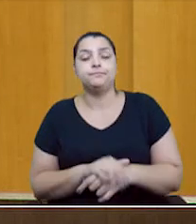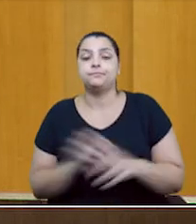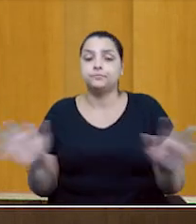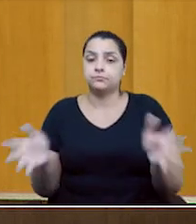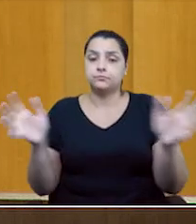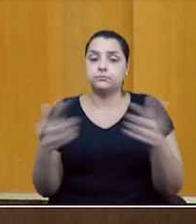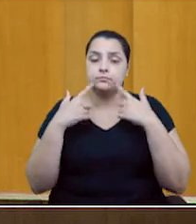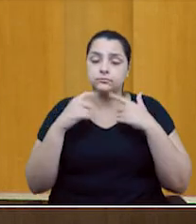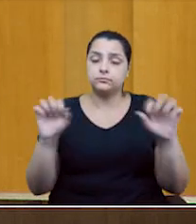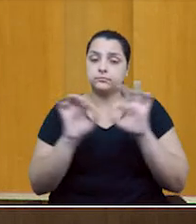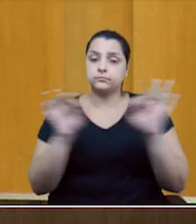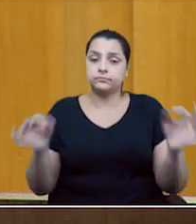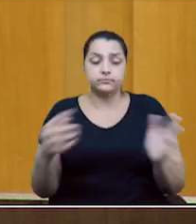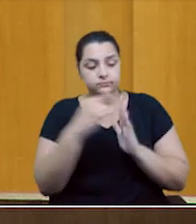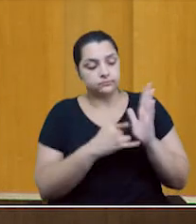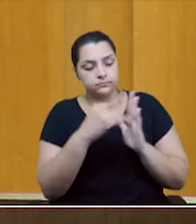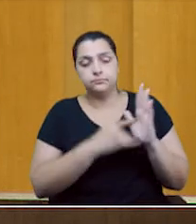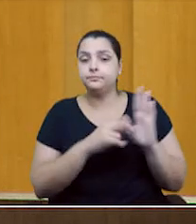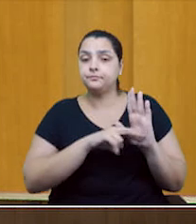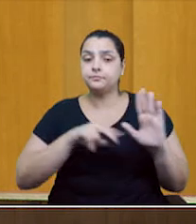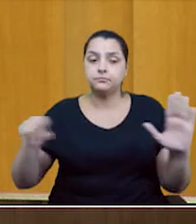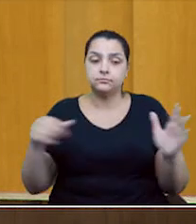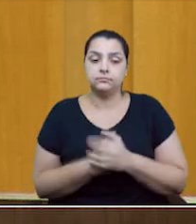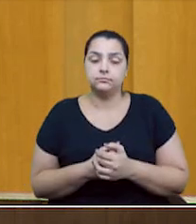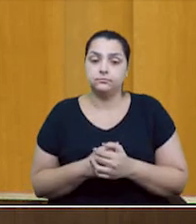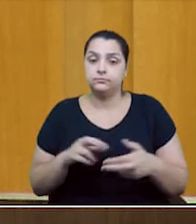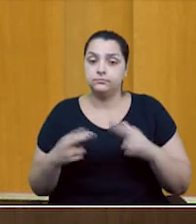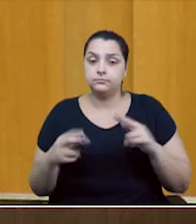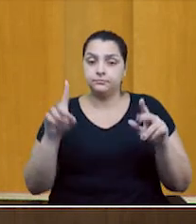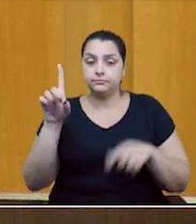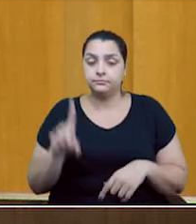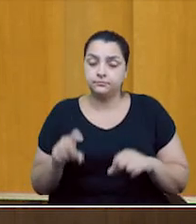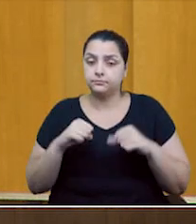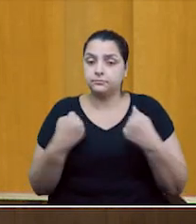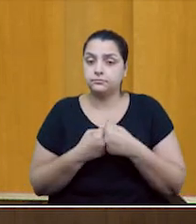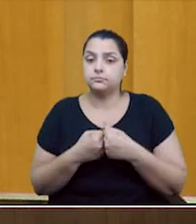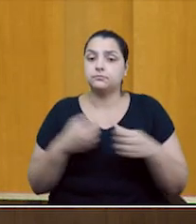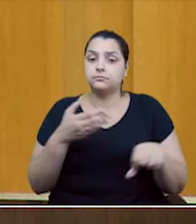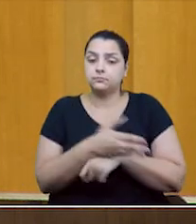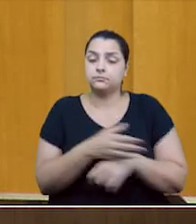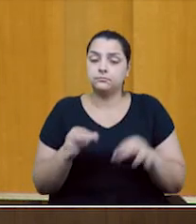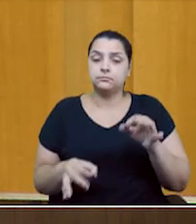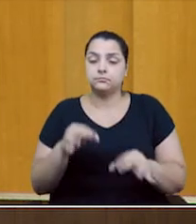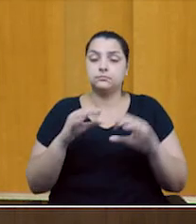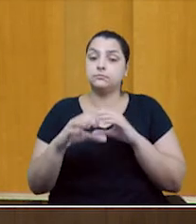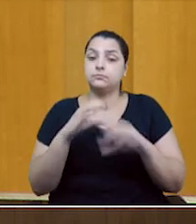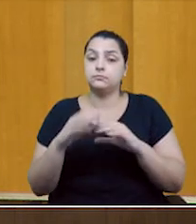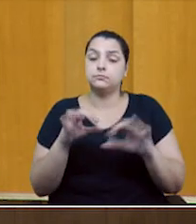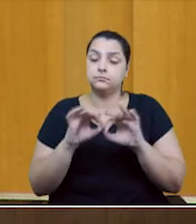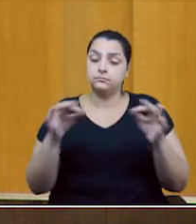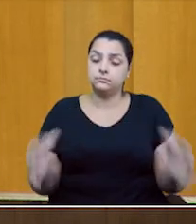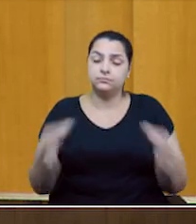em documentos. A criação de uma rede de defesa dos direitos de acesso à justiça por meio da comunicação simples e clara.